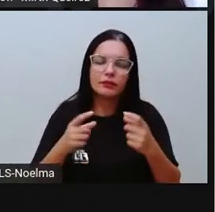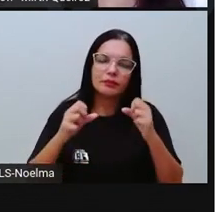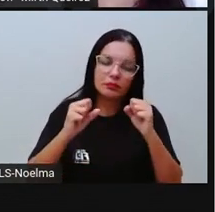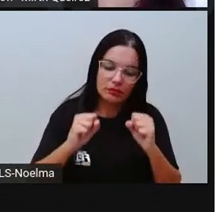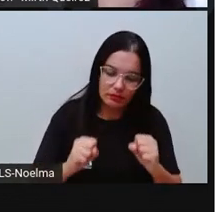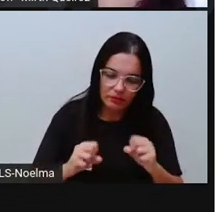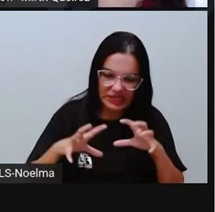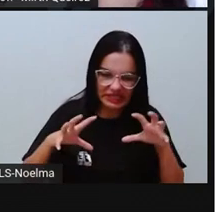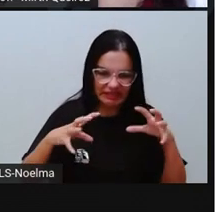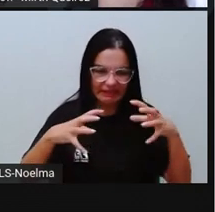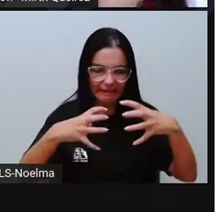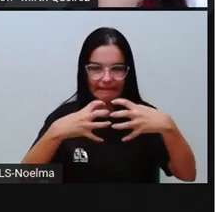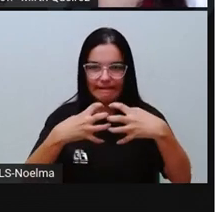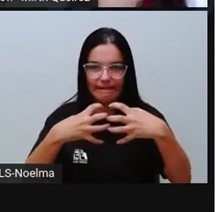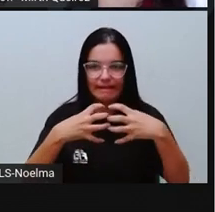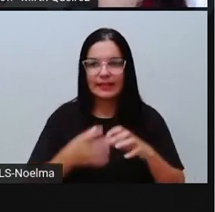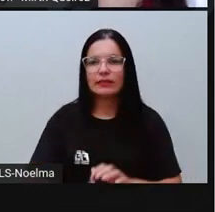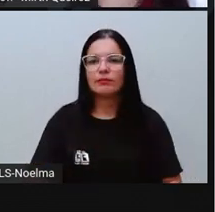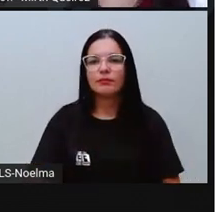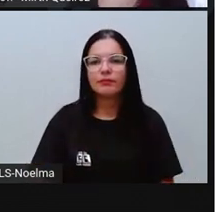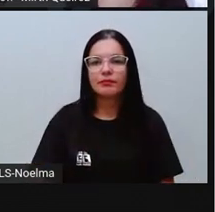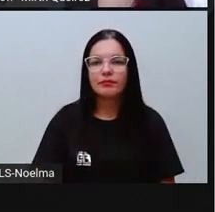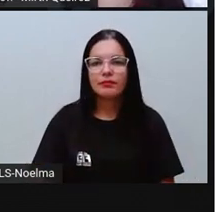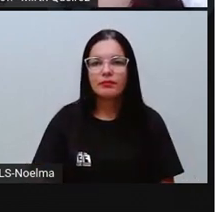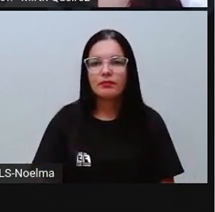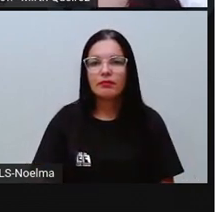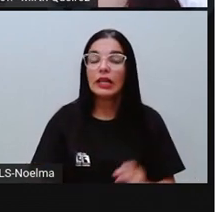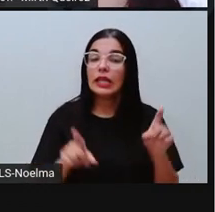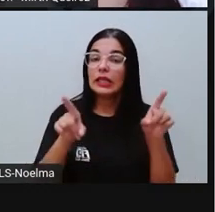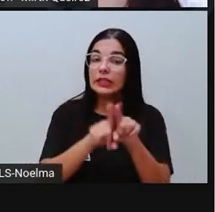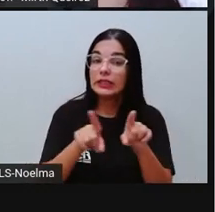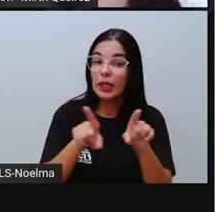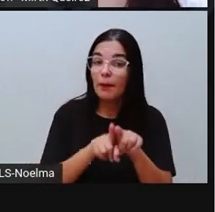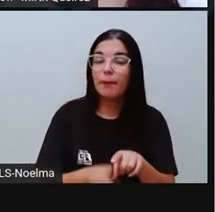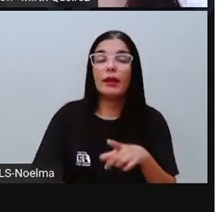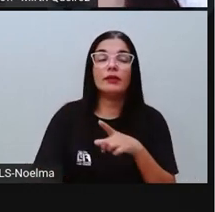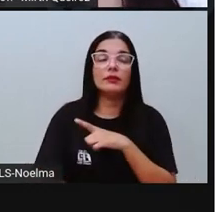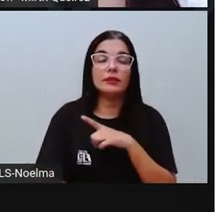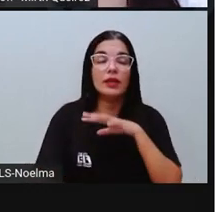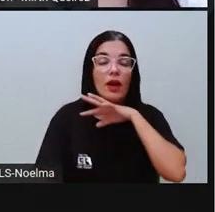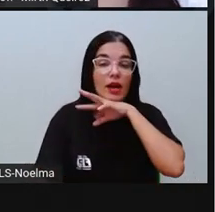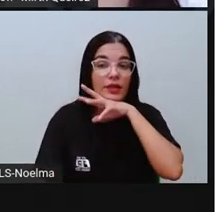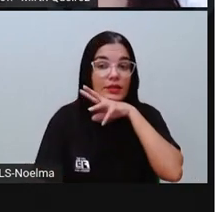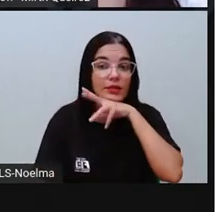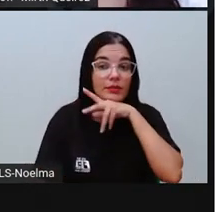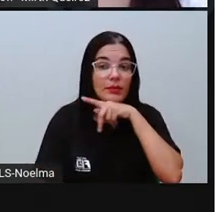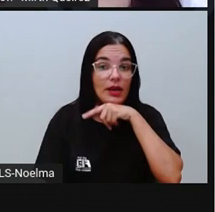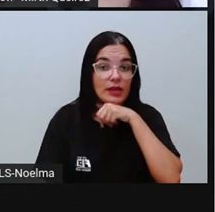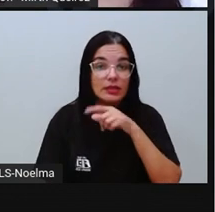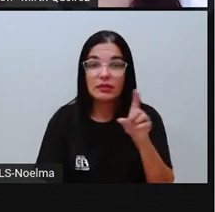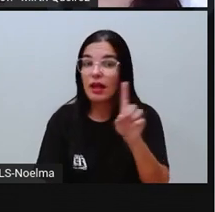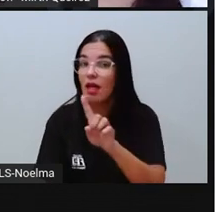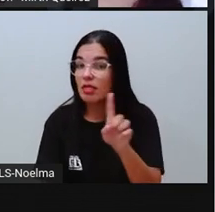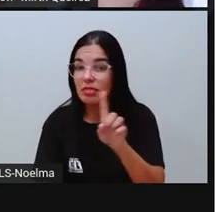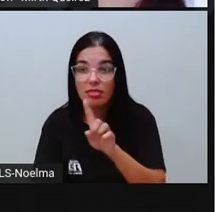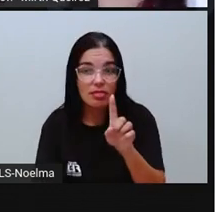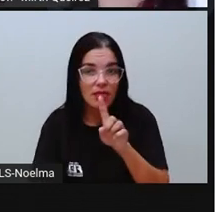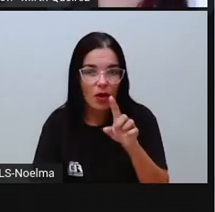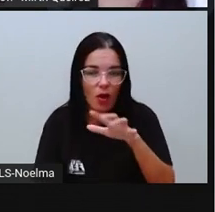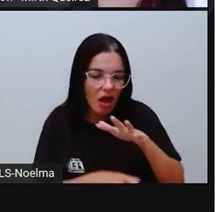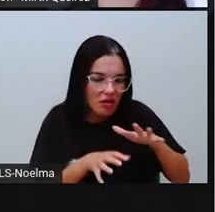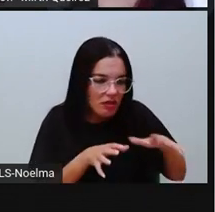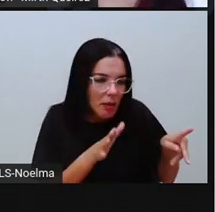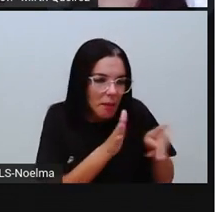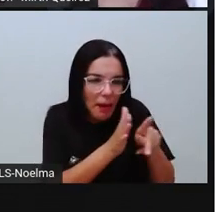imensas garras. São animais territorialistas, não são animais territorialistas. O que, que